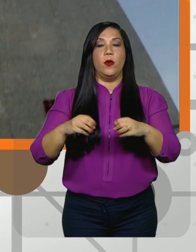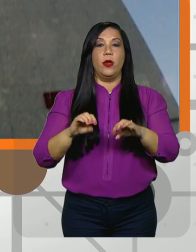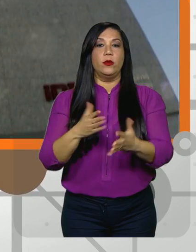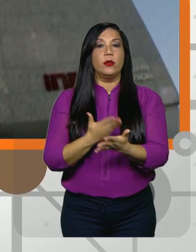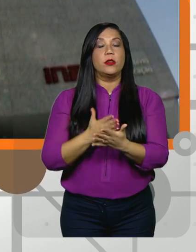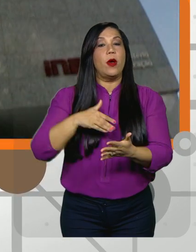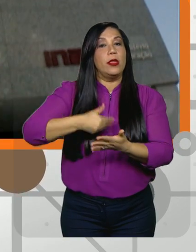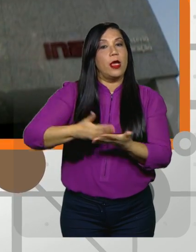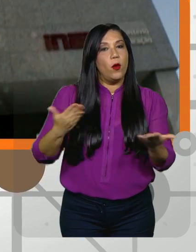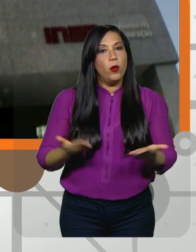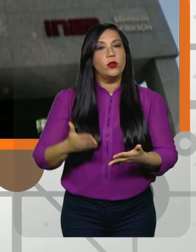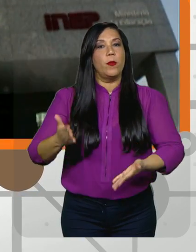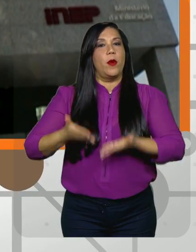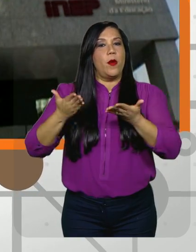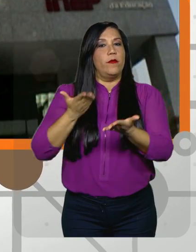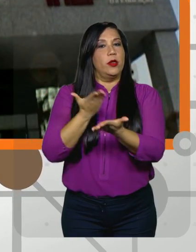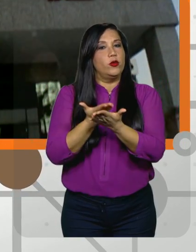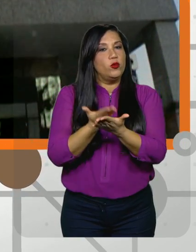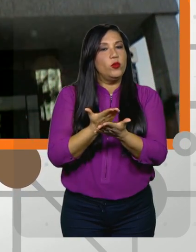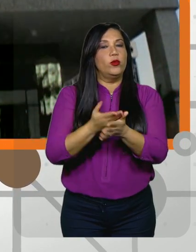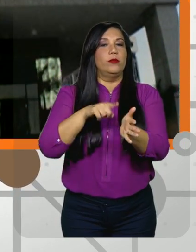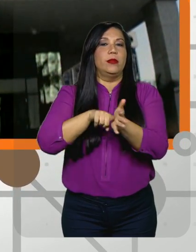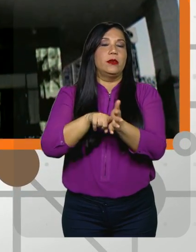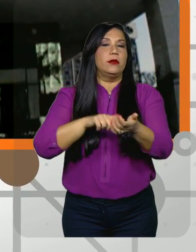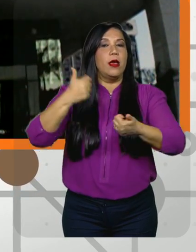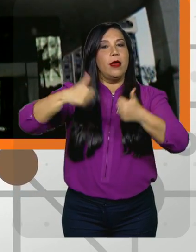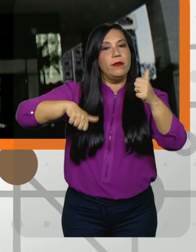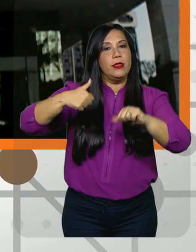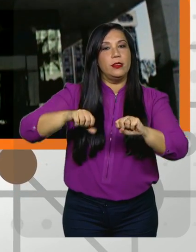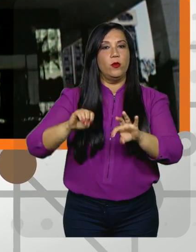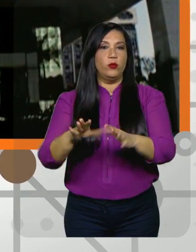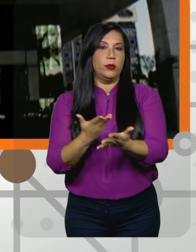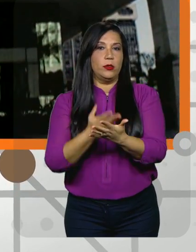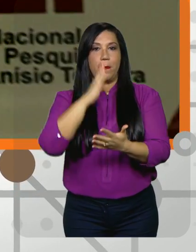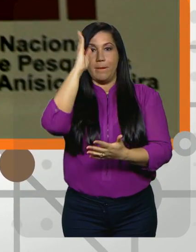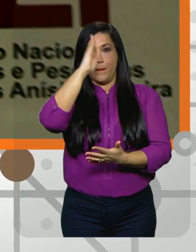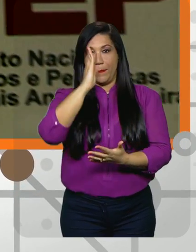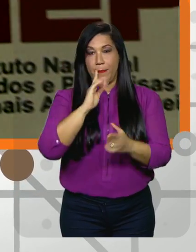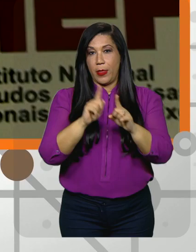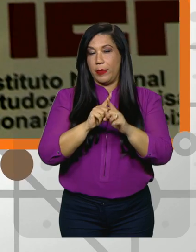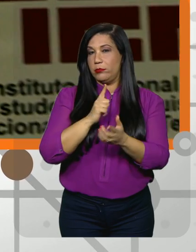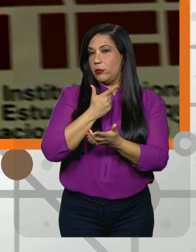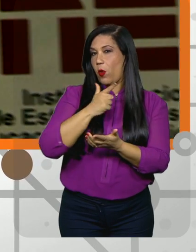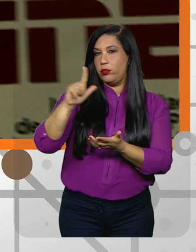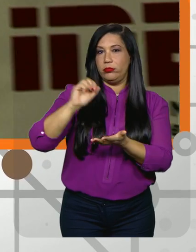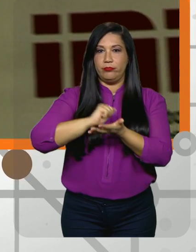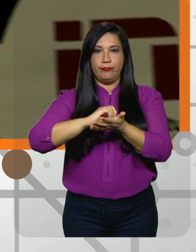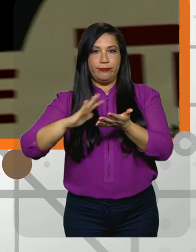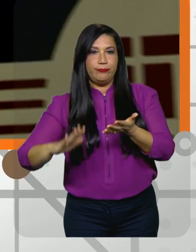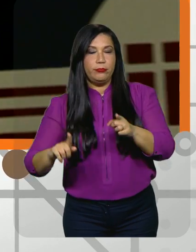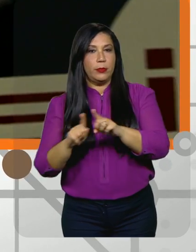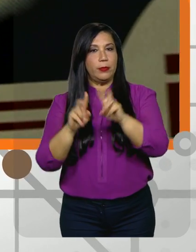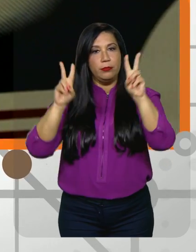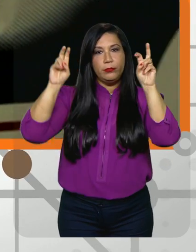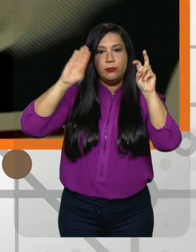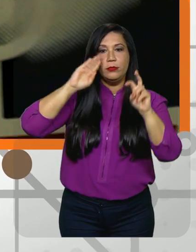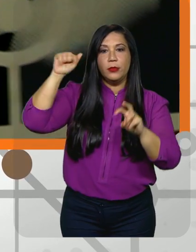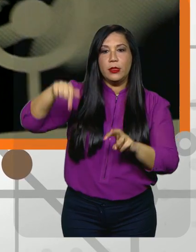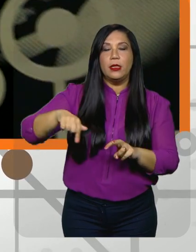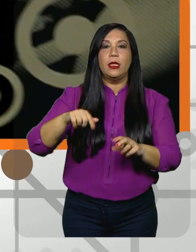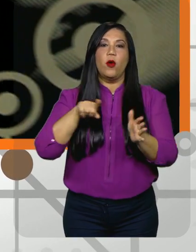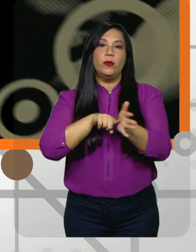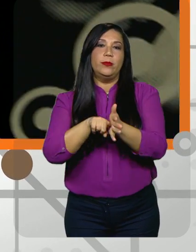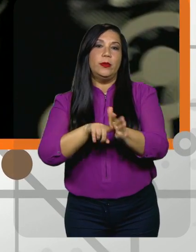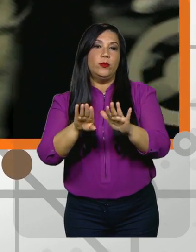promove estudos, pesquisas e avaliações sobre a educação brasileira. Entre outras atividades, tem destaque a realização do